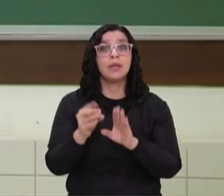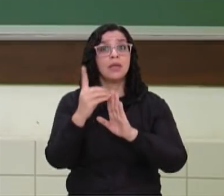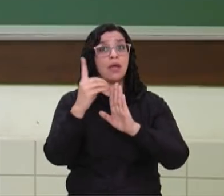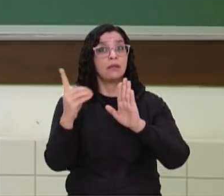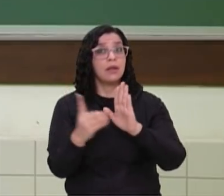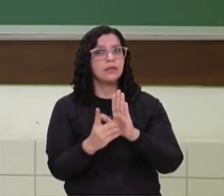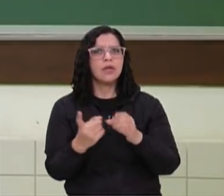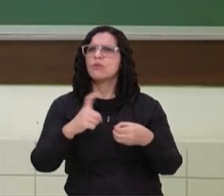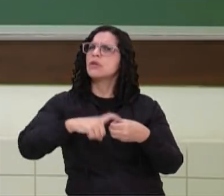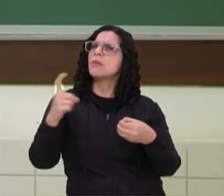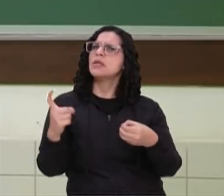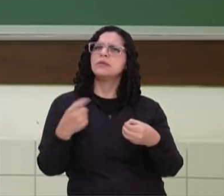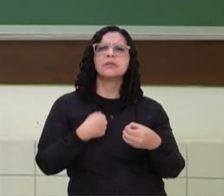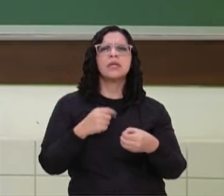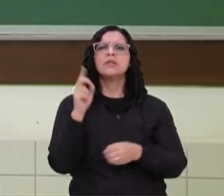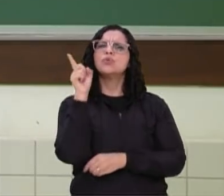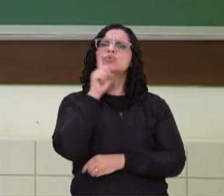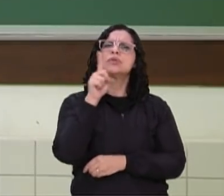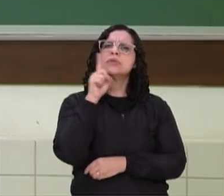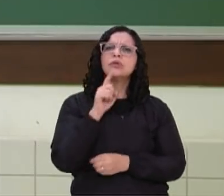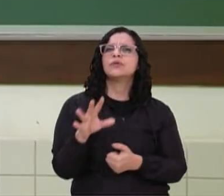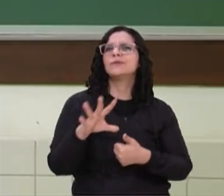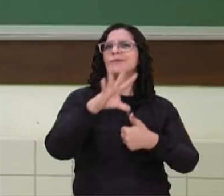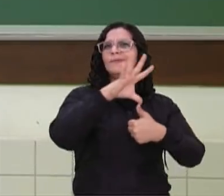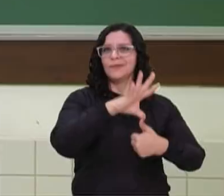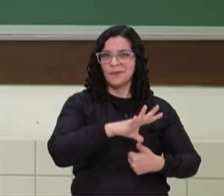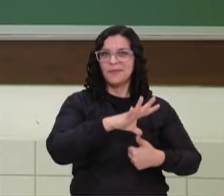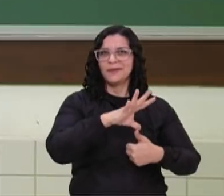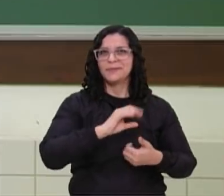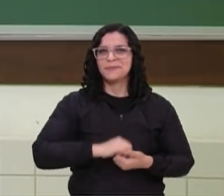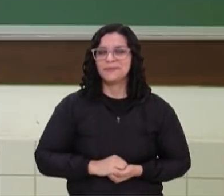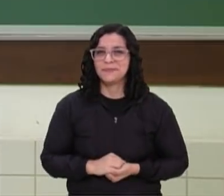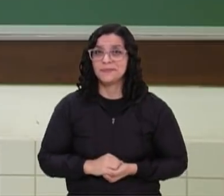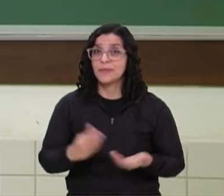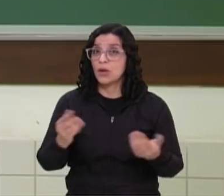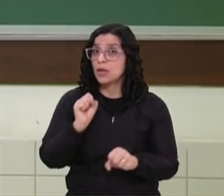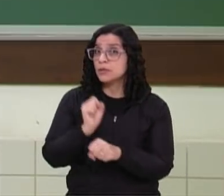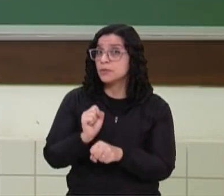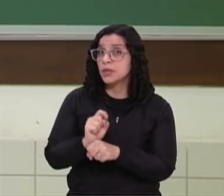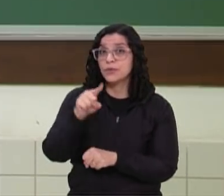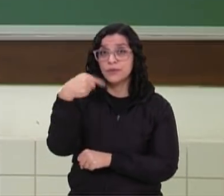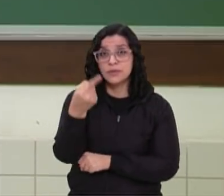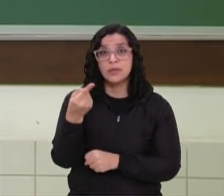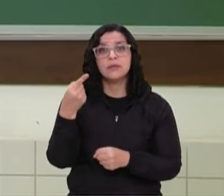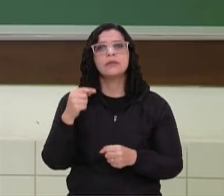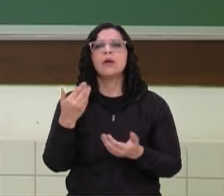Declaração de Independência dos Estados Unidos da América. Aguardo vocês